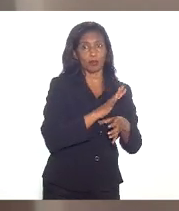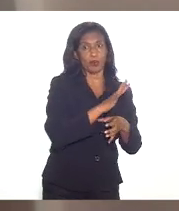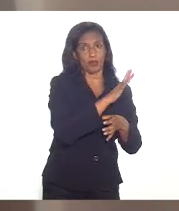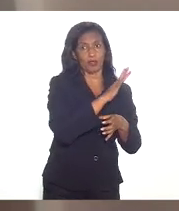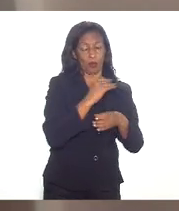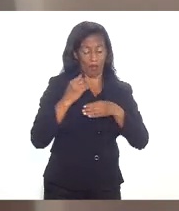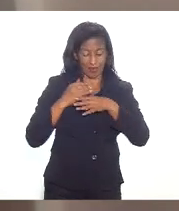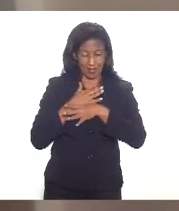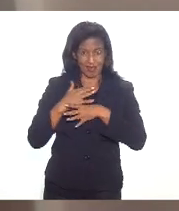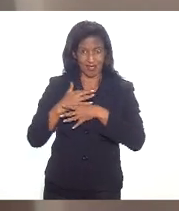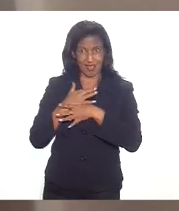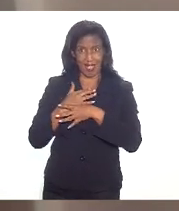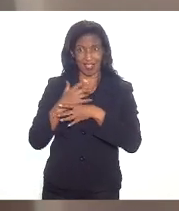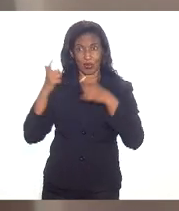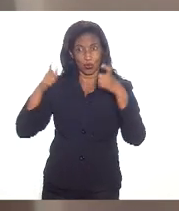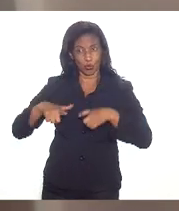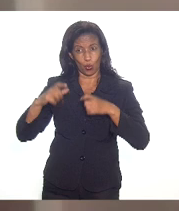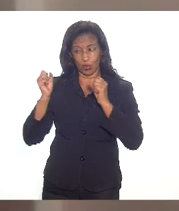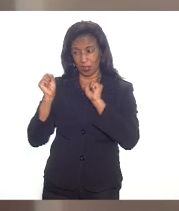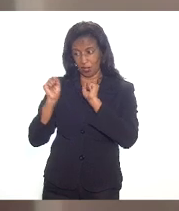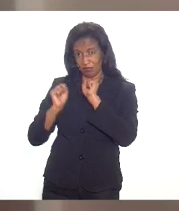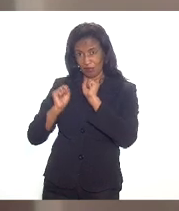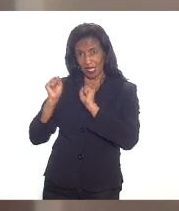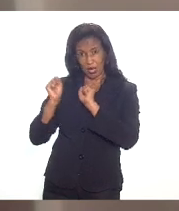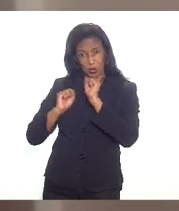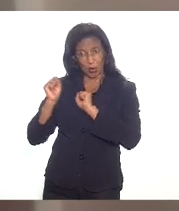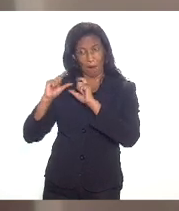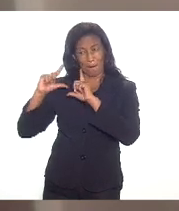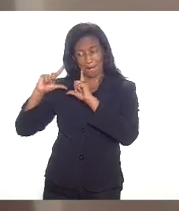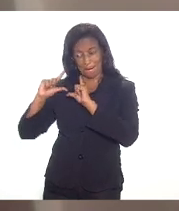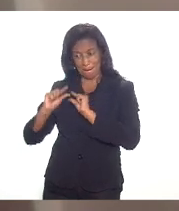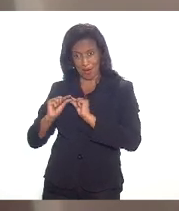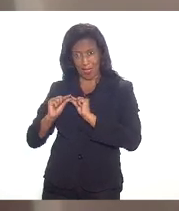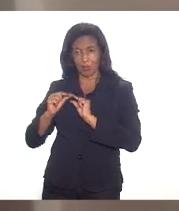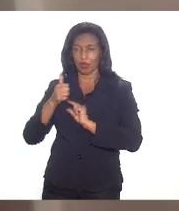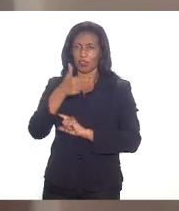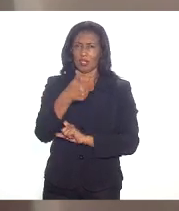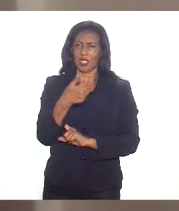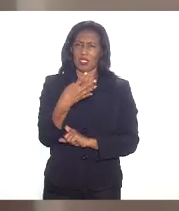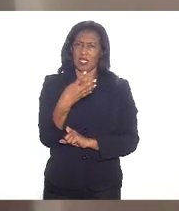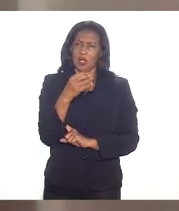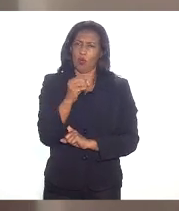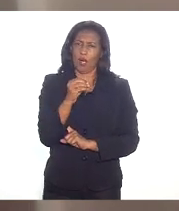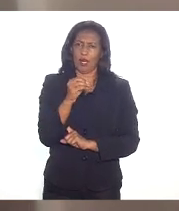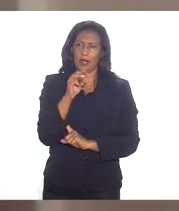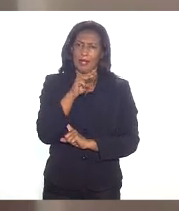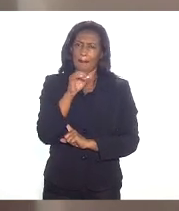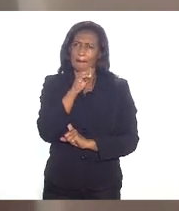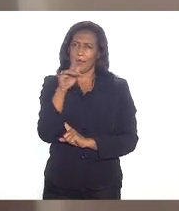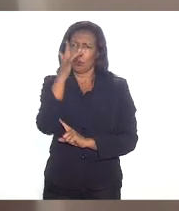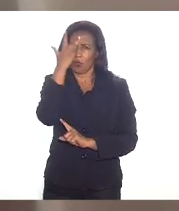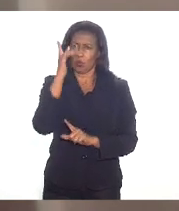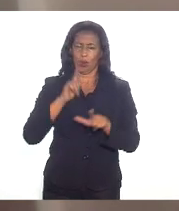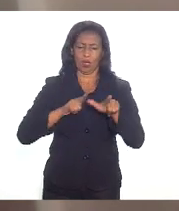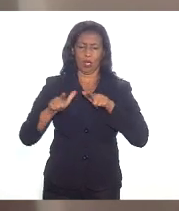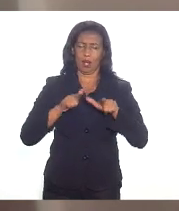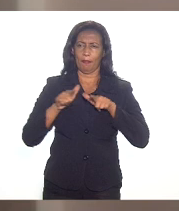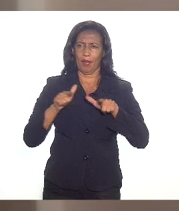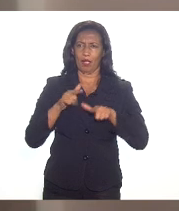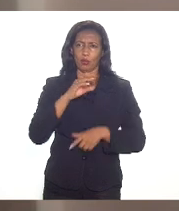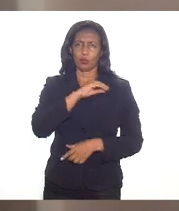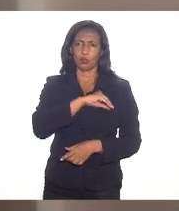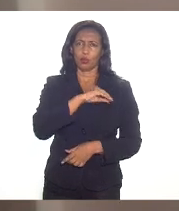Rio desindustrializou menos do que se pensa, ainda tem em torno de 140 mil empregos com carteira assinada, com salário médio